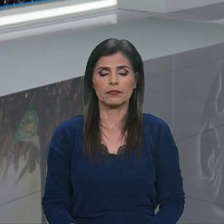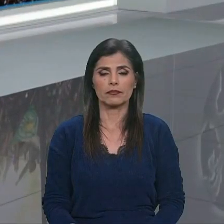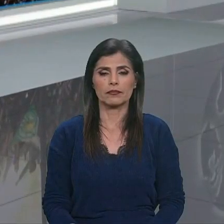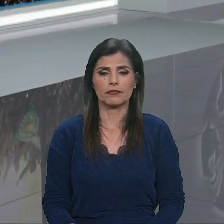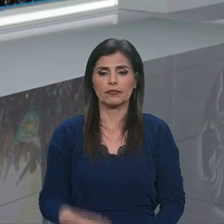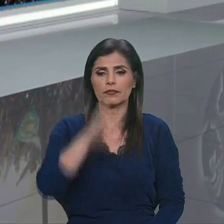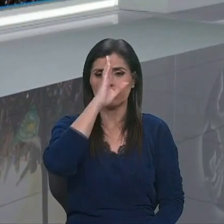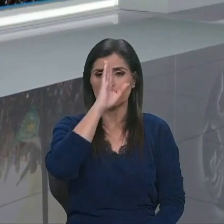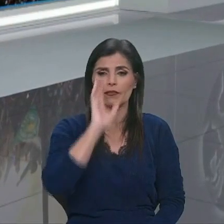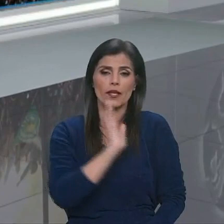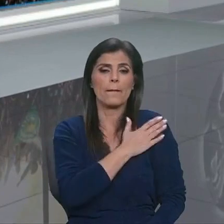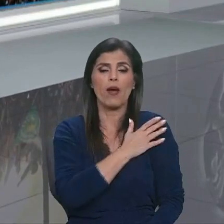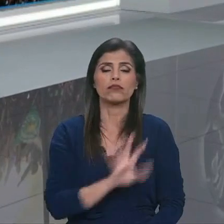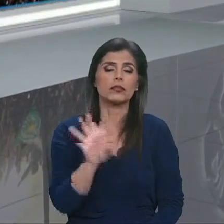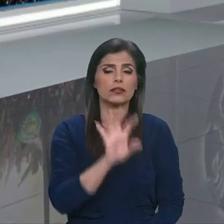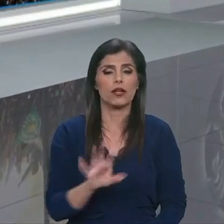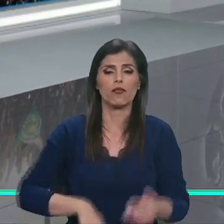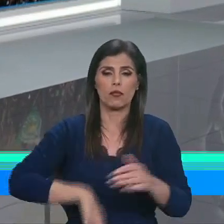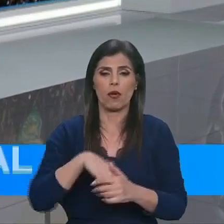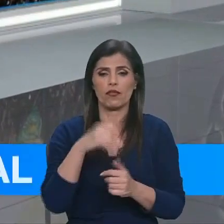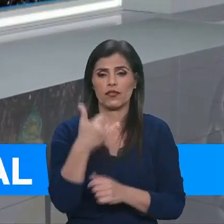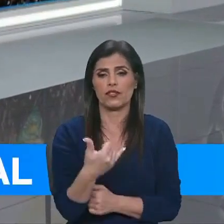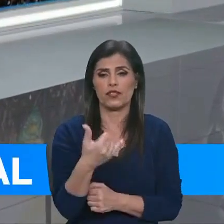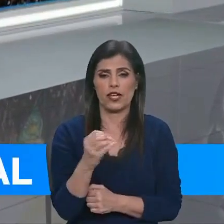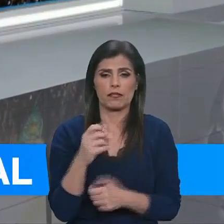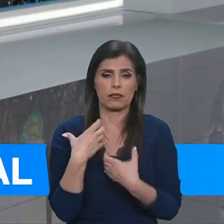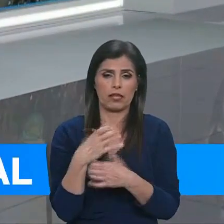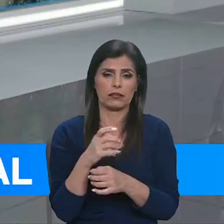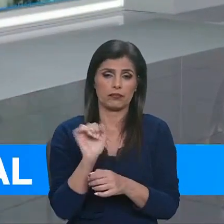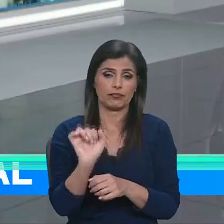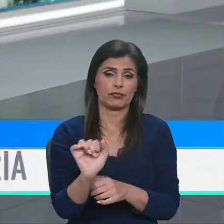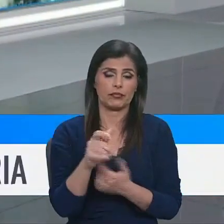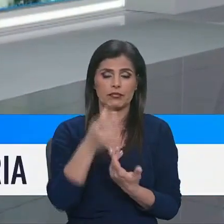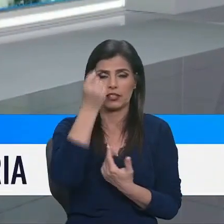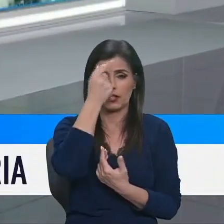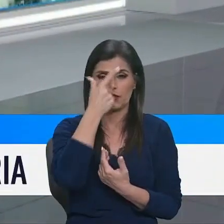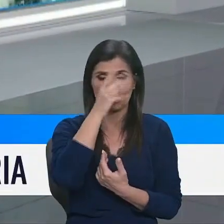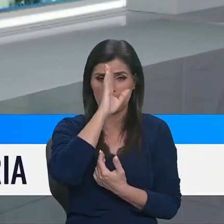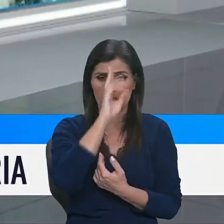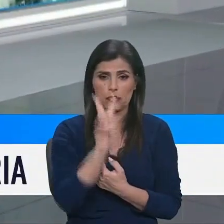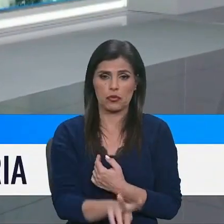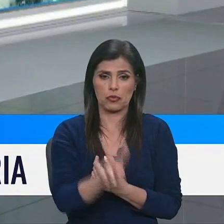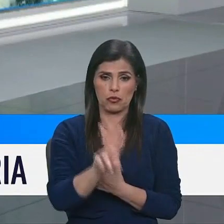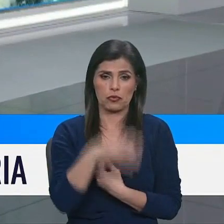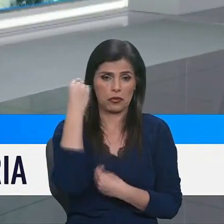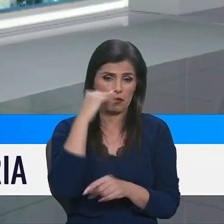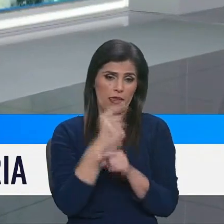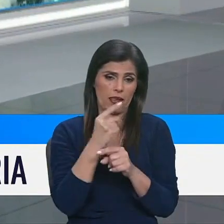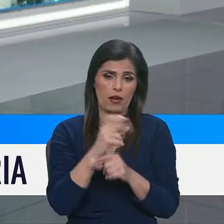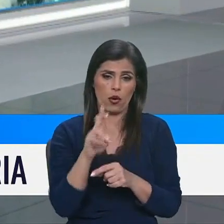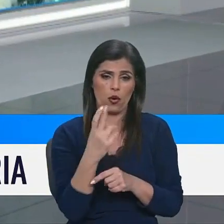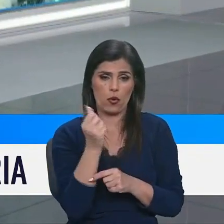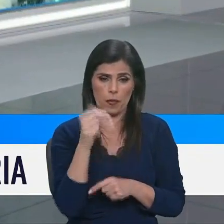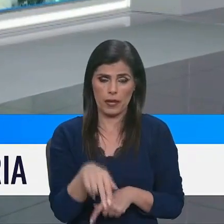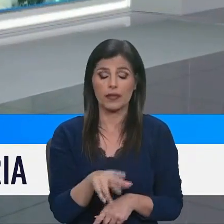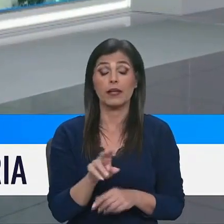O Sporting é campeão nacional de futebol, é o 20º título da história do clube de Alvalade, o segundo de Ruben Amorim. A duas